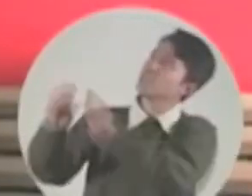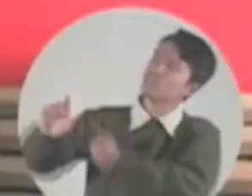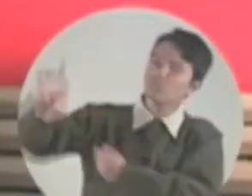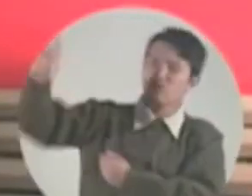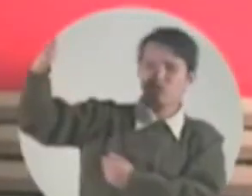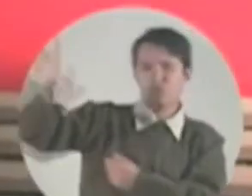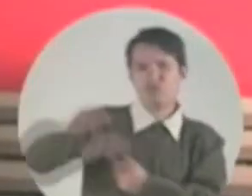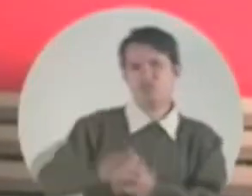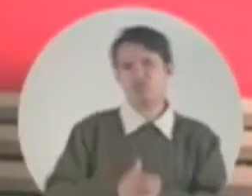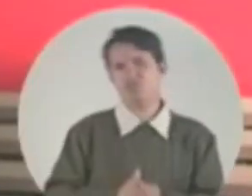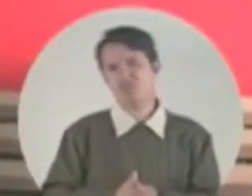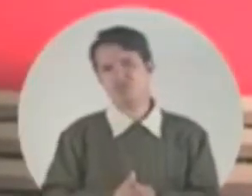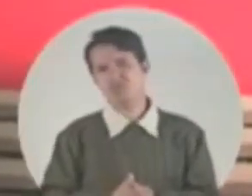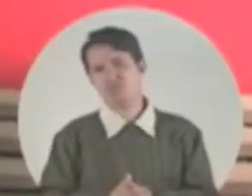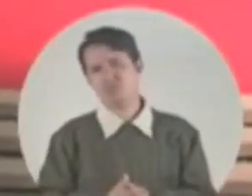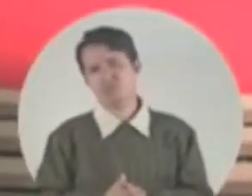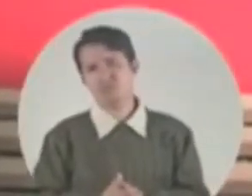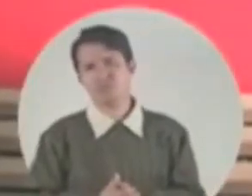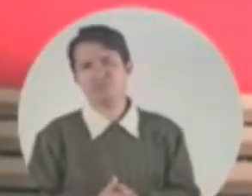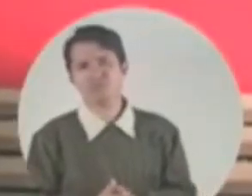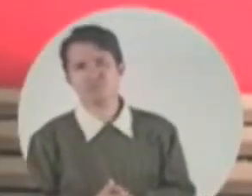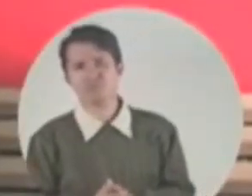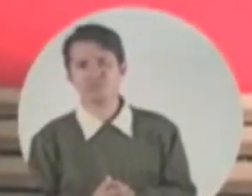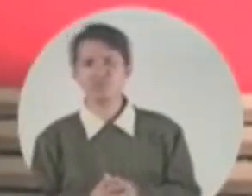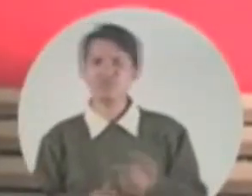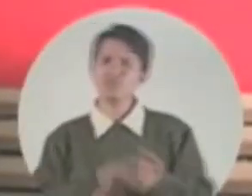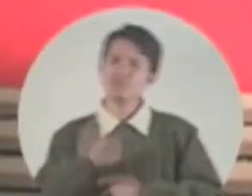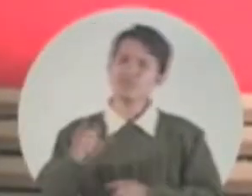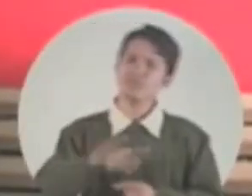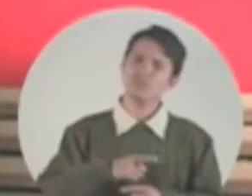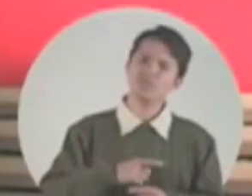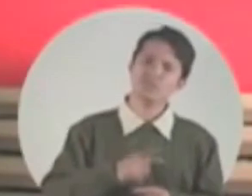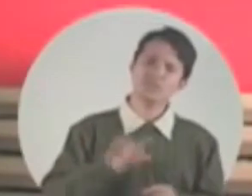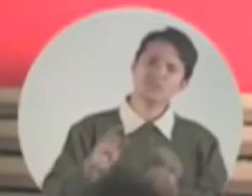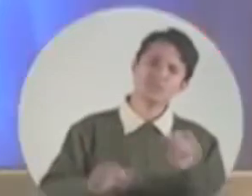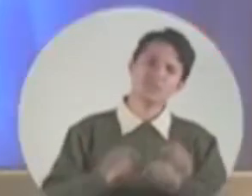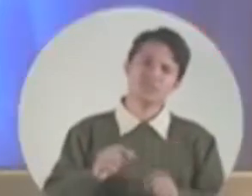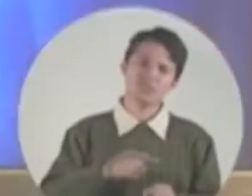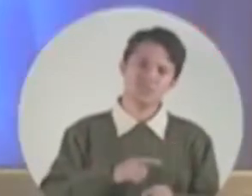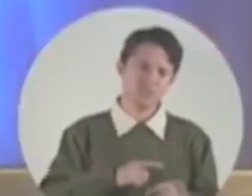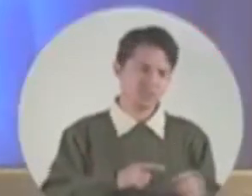que talvez esteja na hora de colocar no altar de Deus.